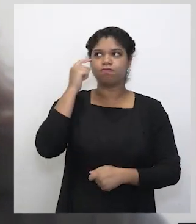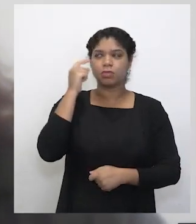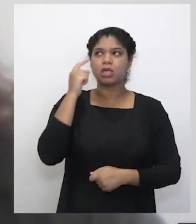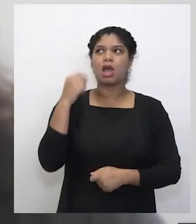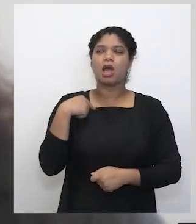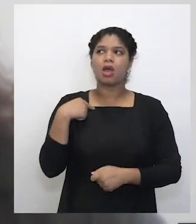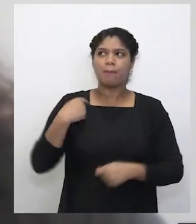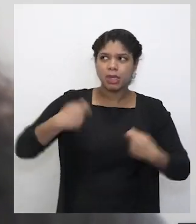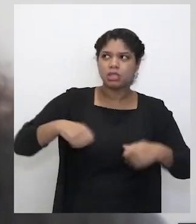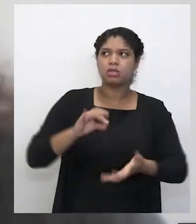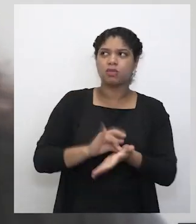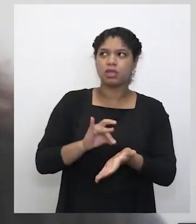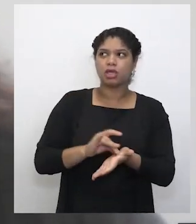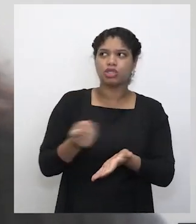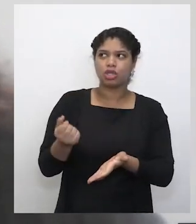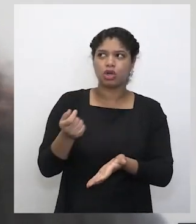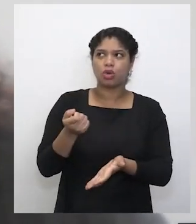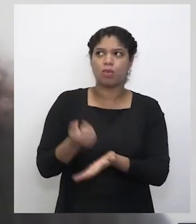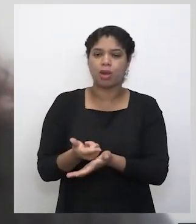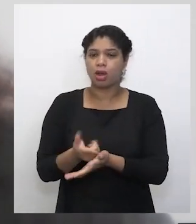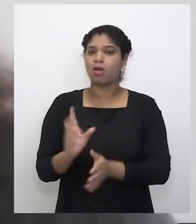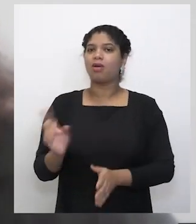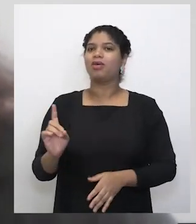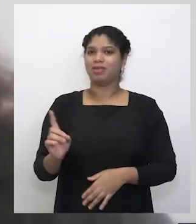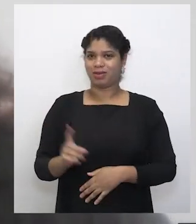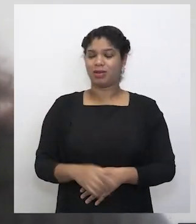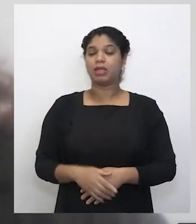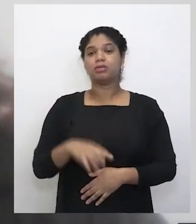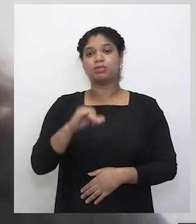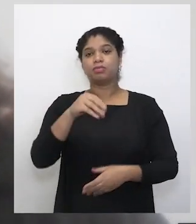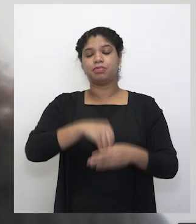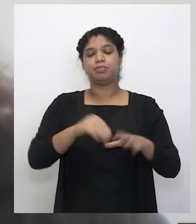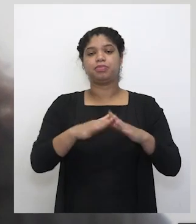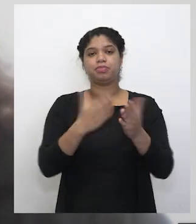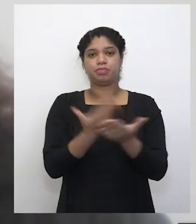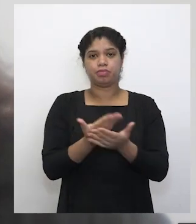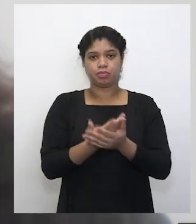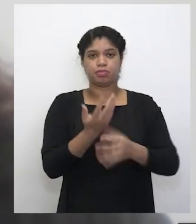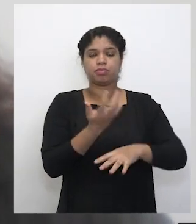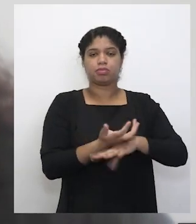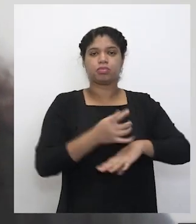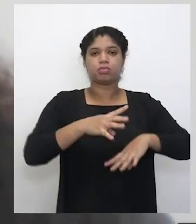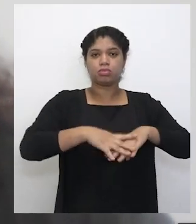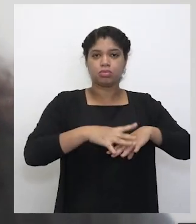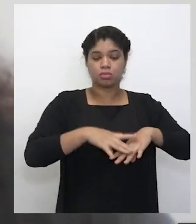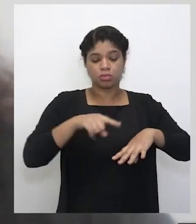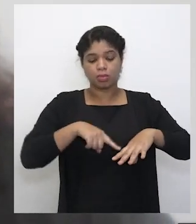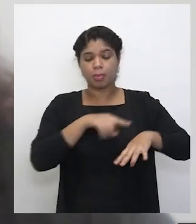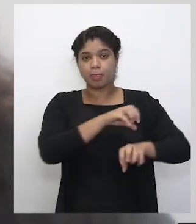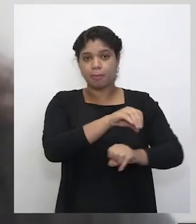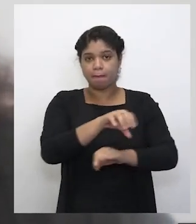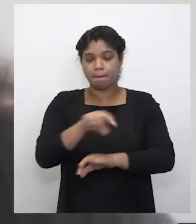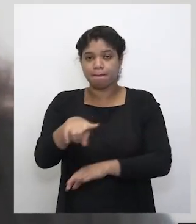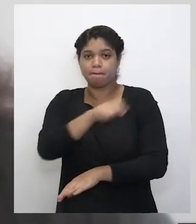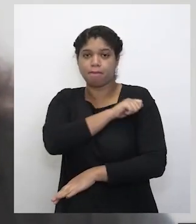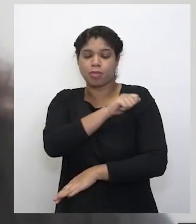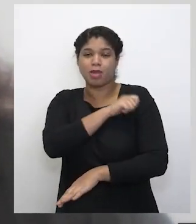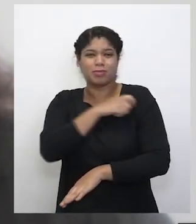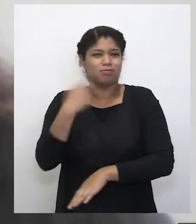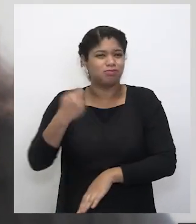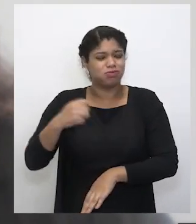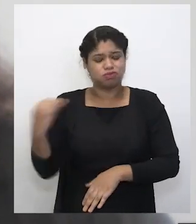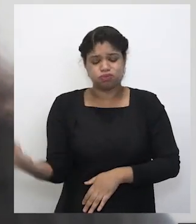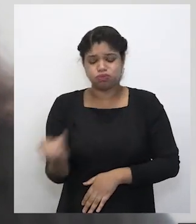ela é ensinada na escola, ela deve trabalhar esse sistema, uma vez que ela é de suma importância na vida